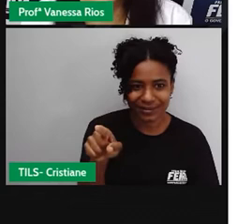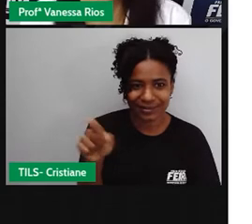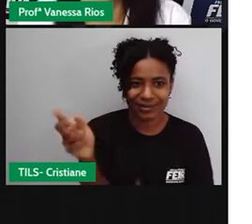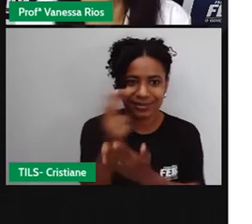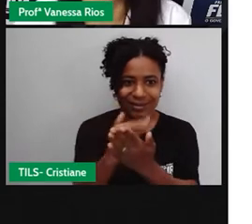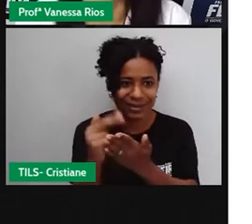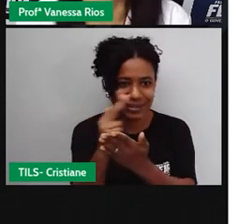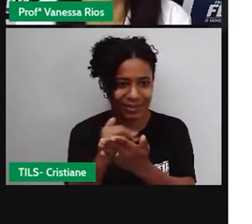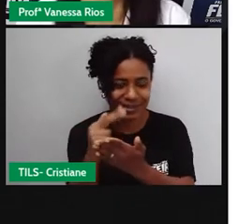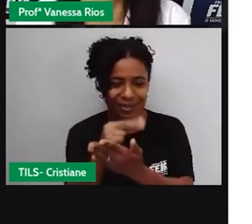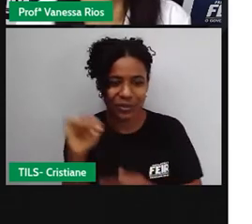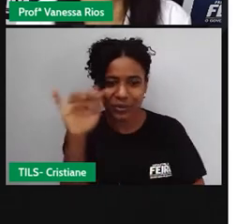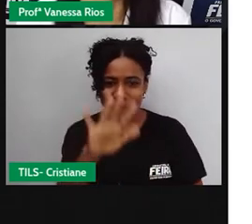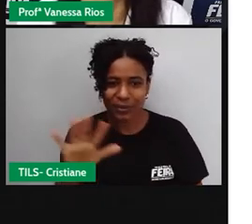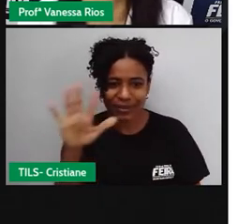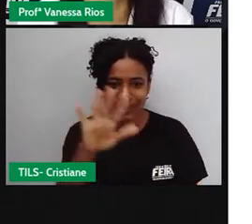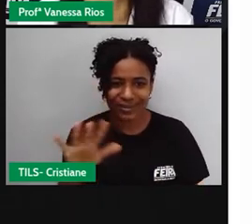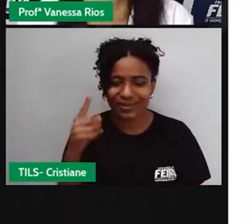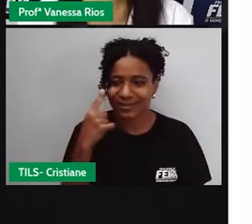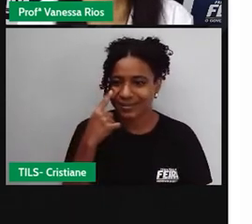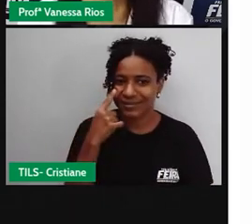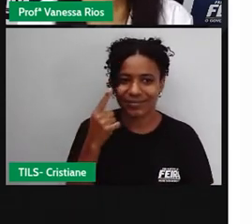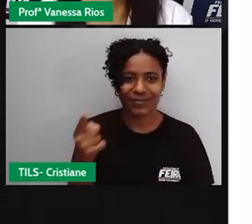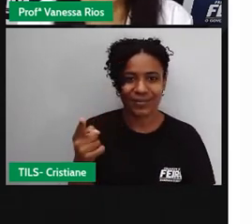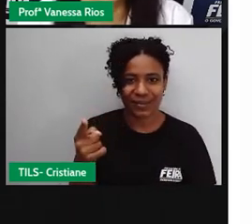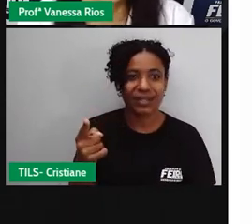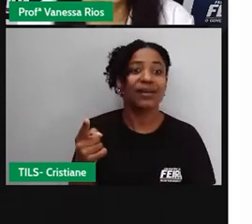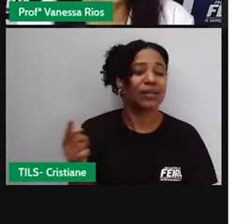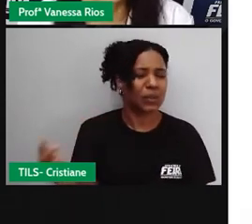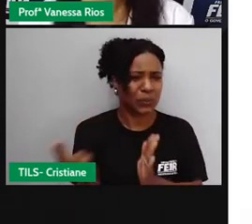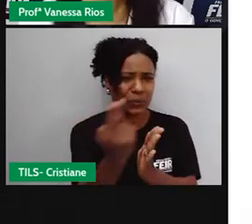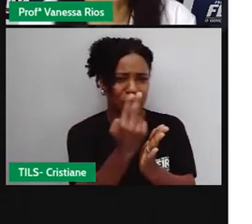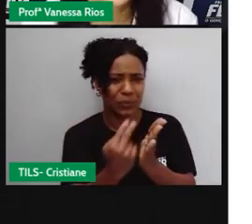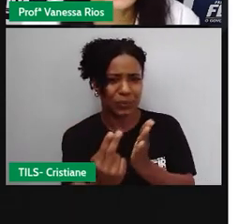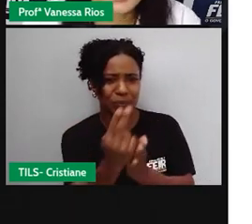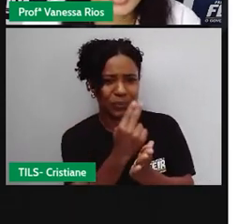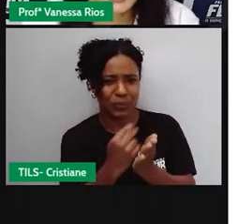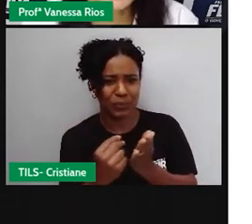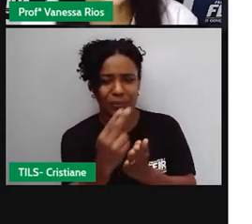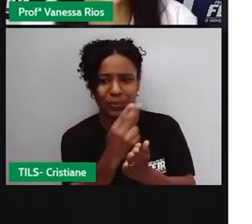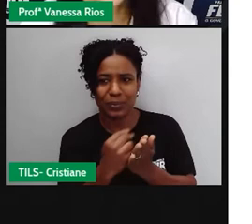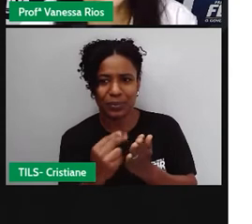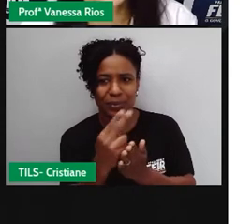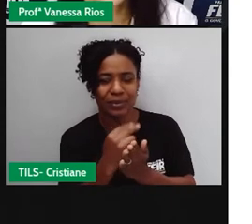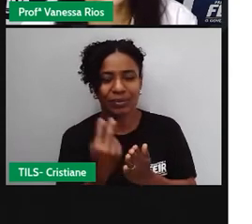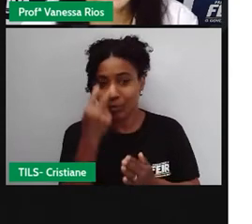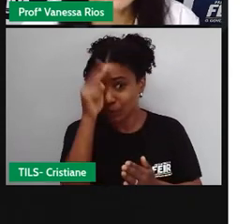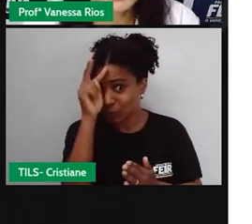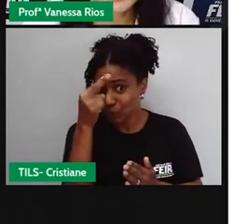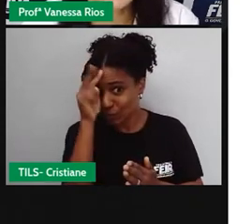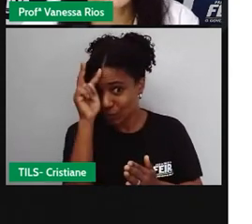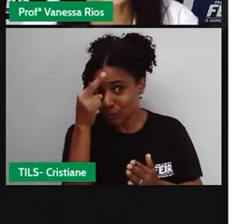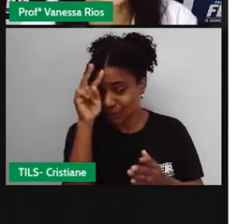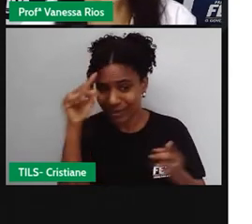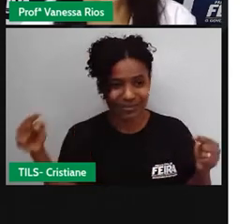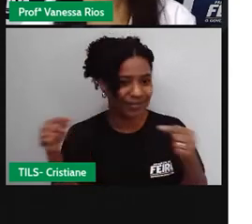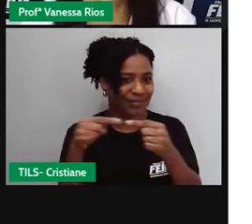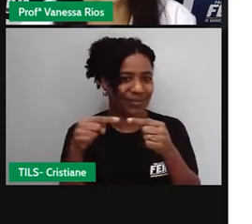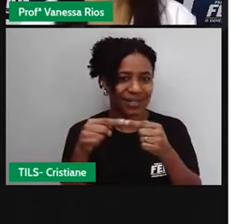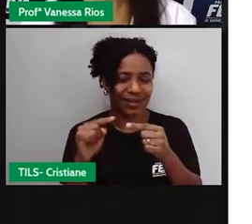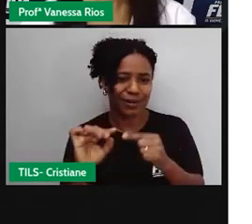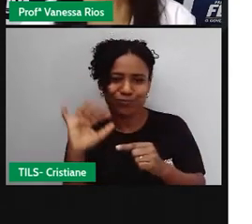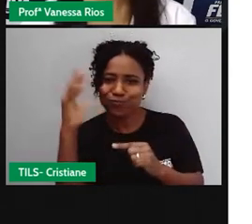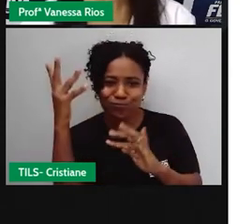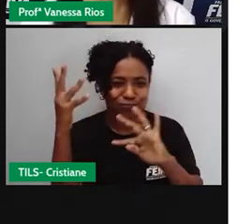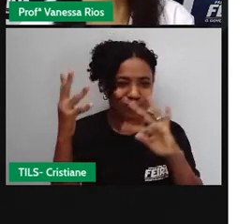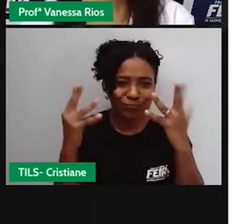gente observar como as xilogravuras ilustram as histórias, os causos que vão sendo